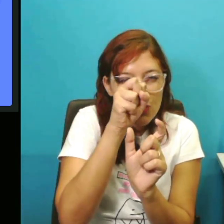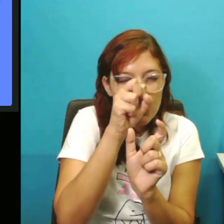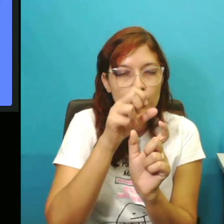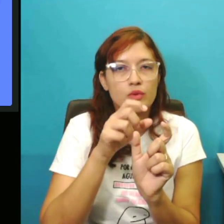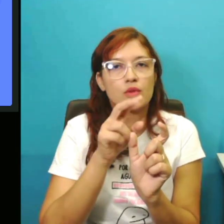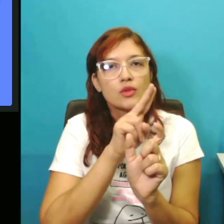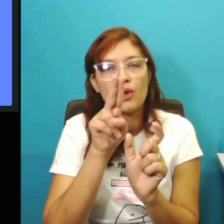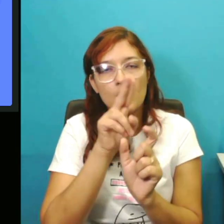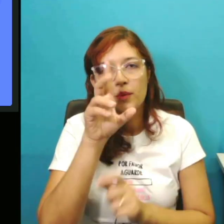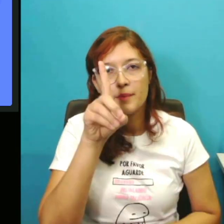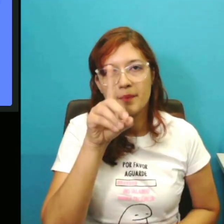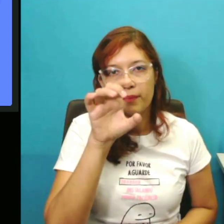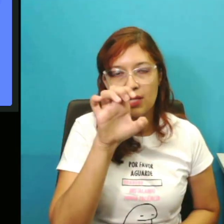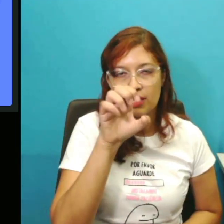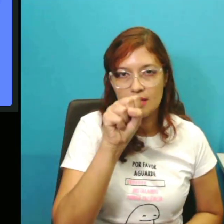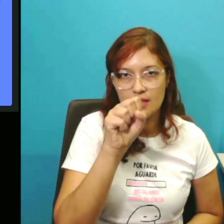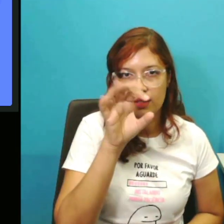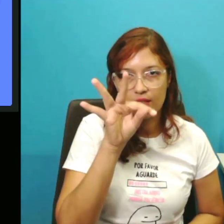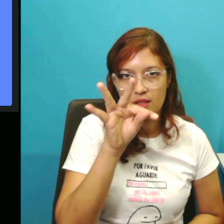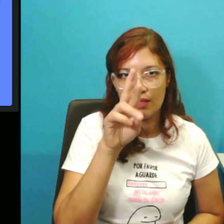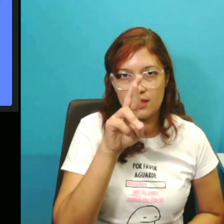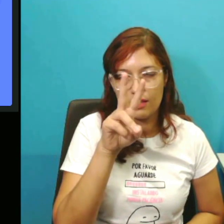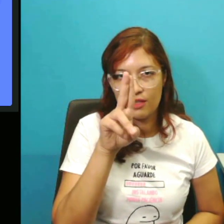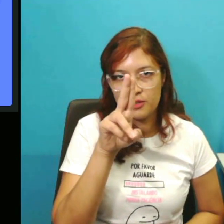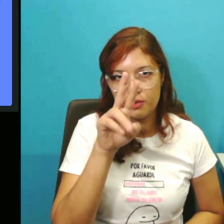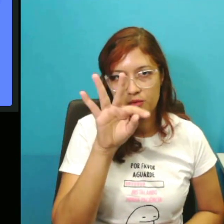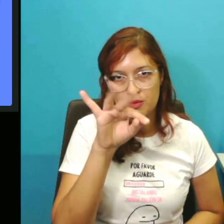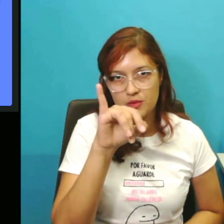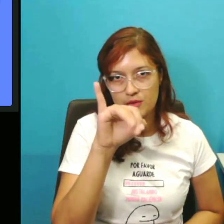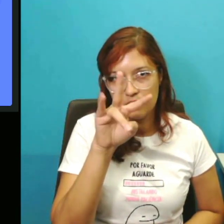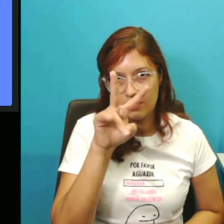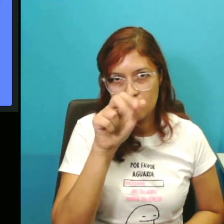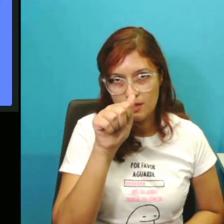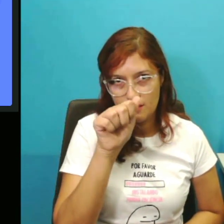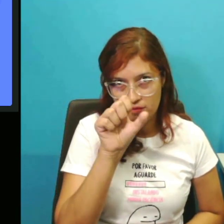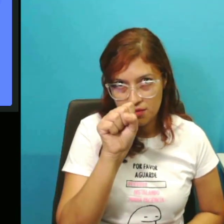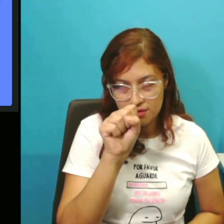escura, é a região destrutiva.